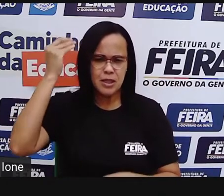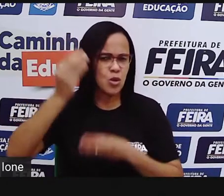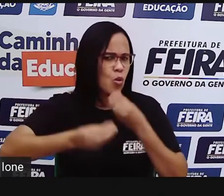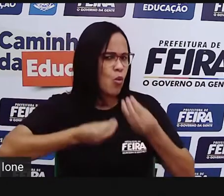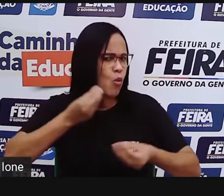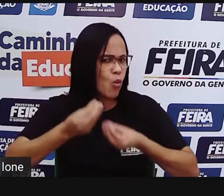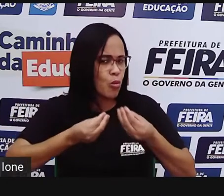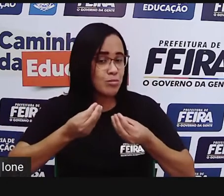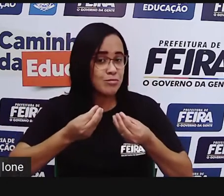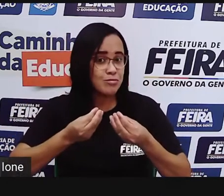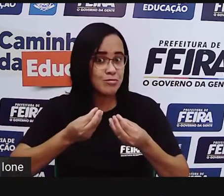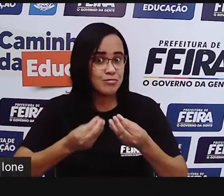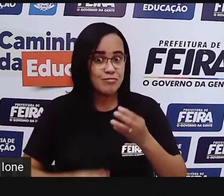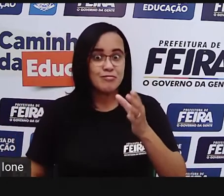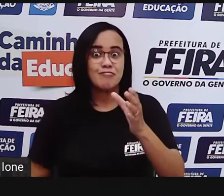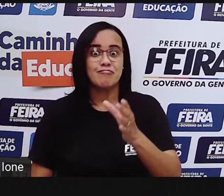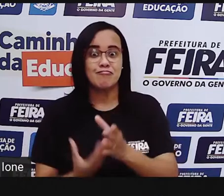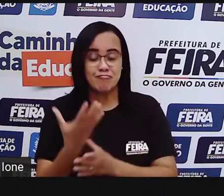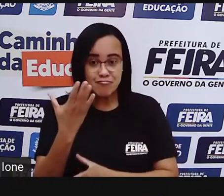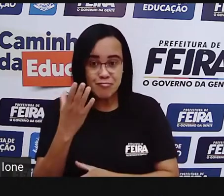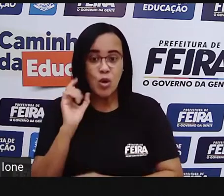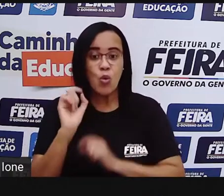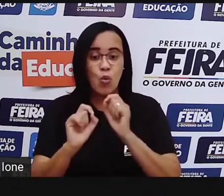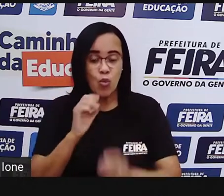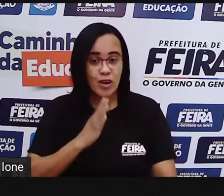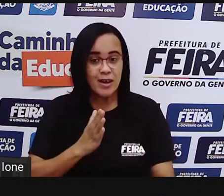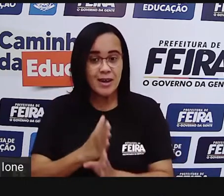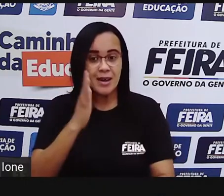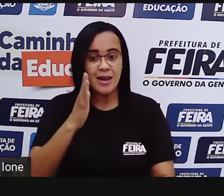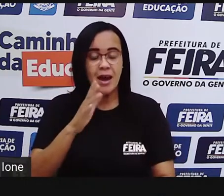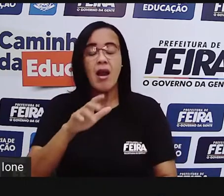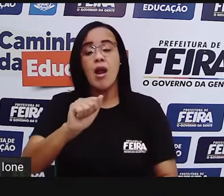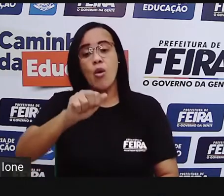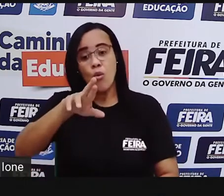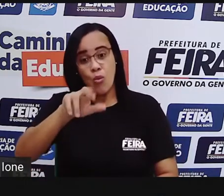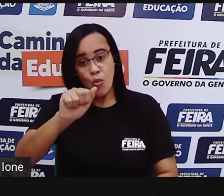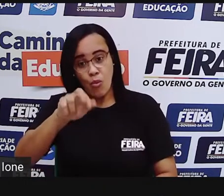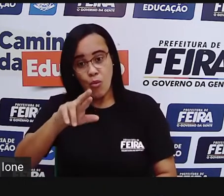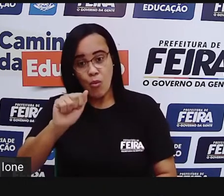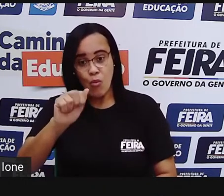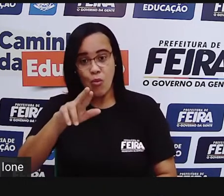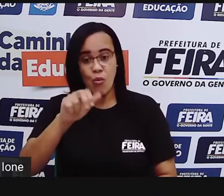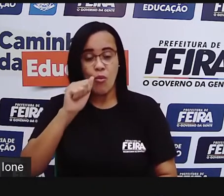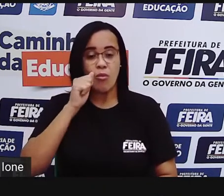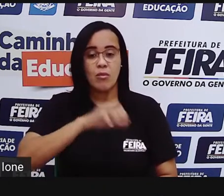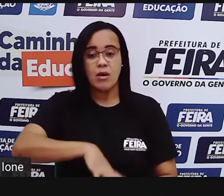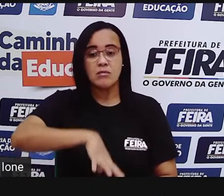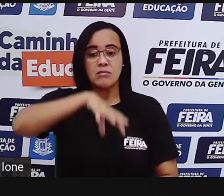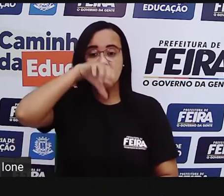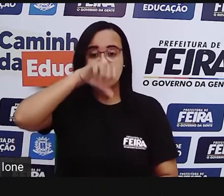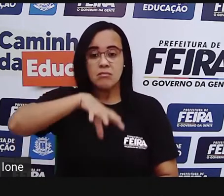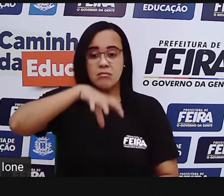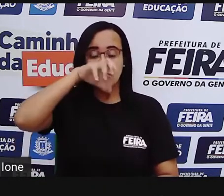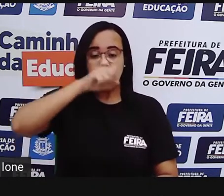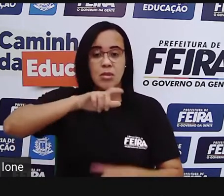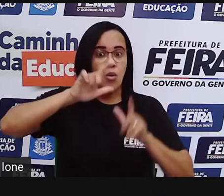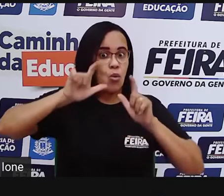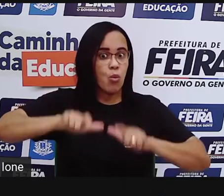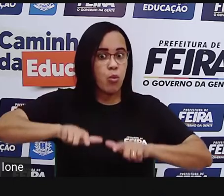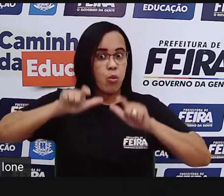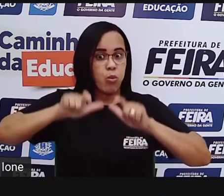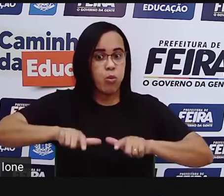vai descobrir que o ar, isso, o ar ocupa espaço e ele